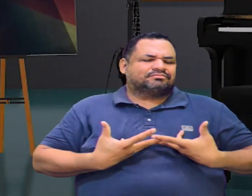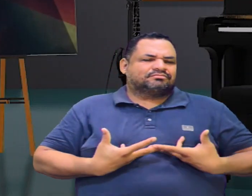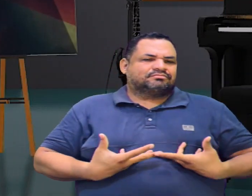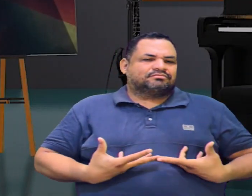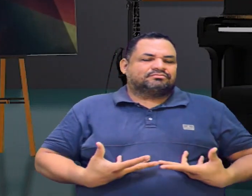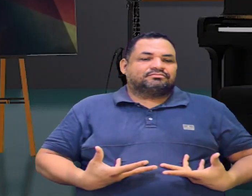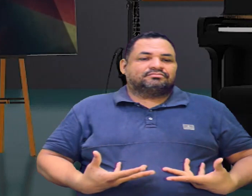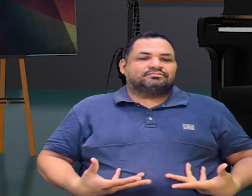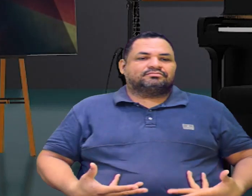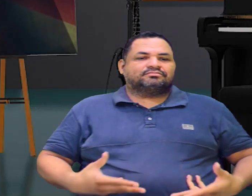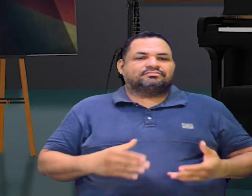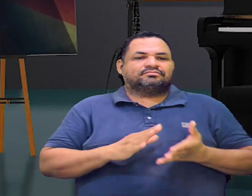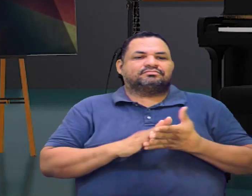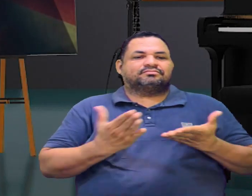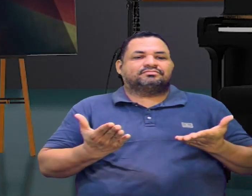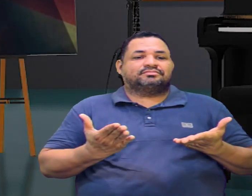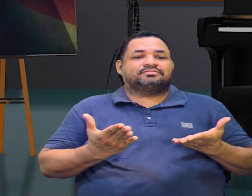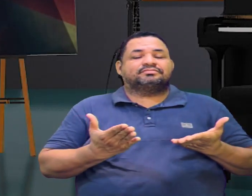cansados,